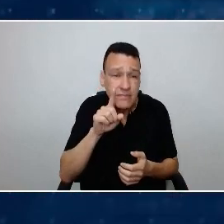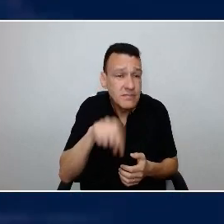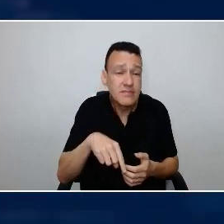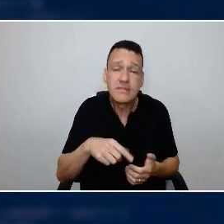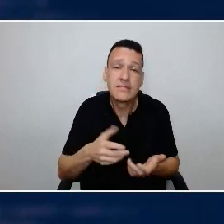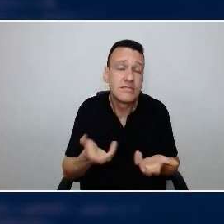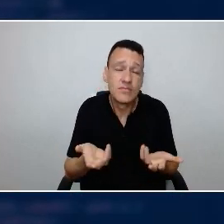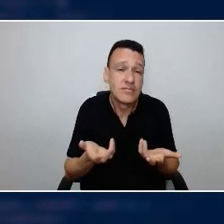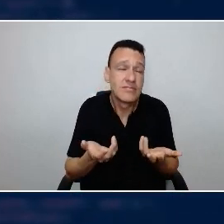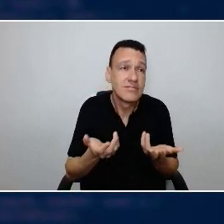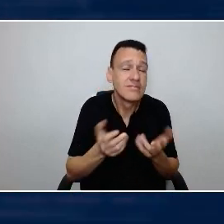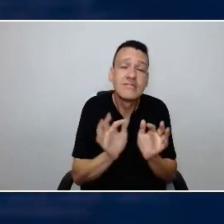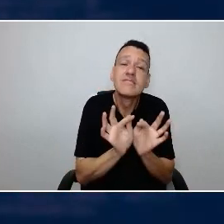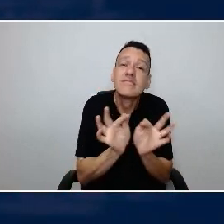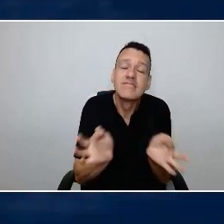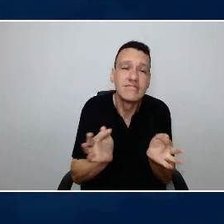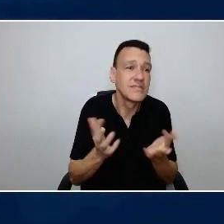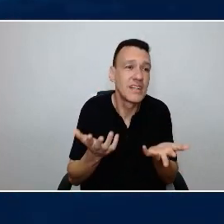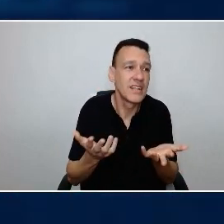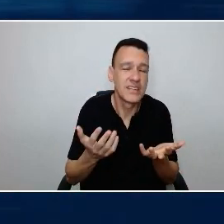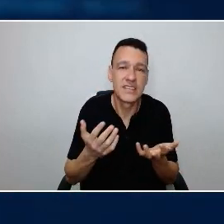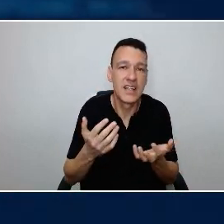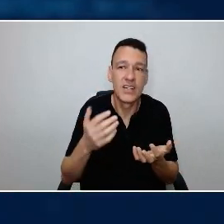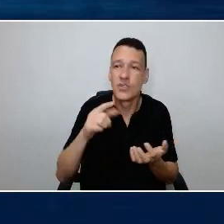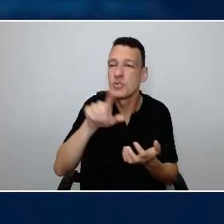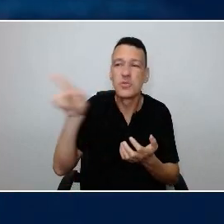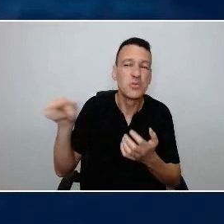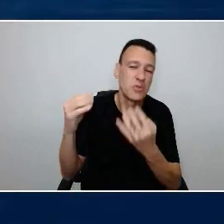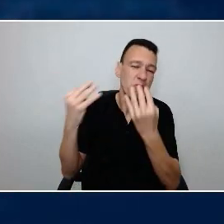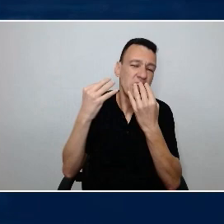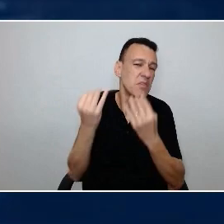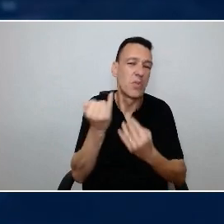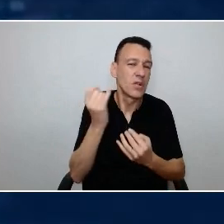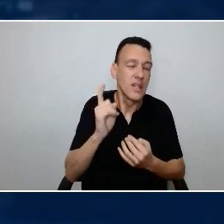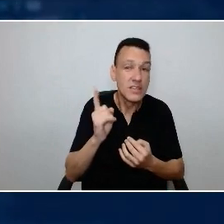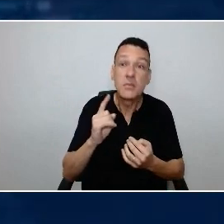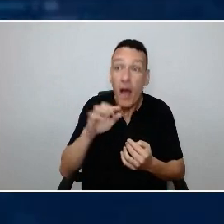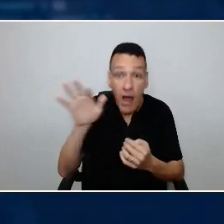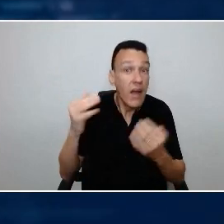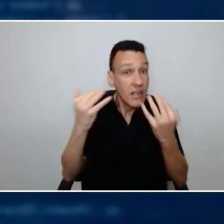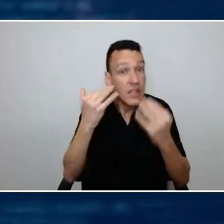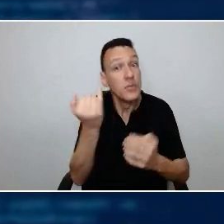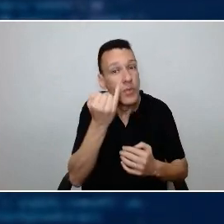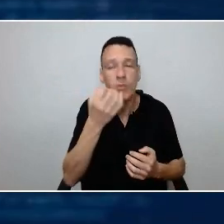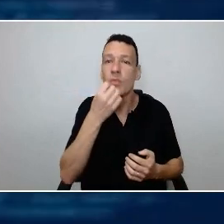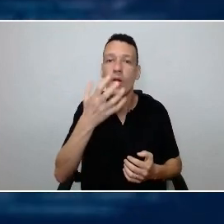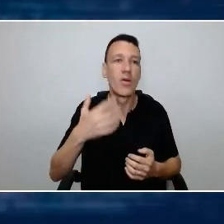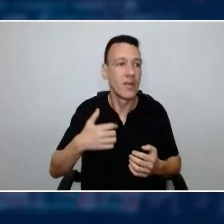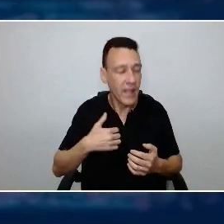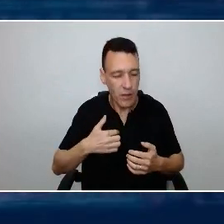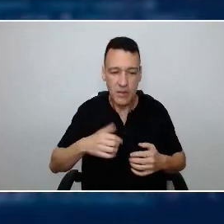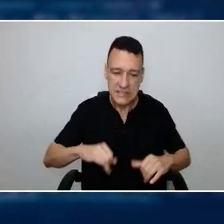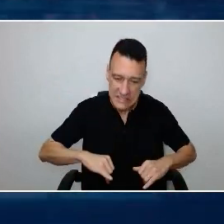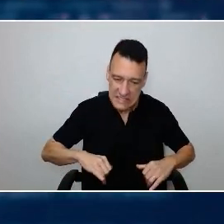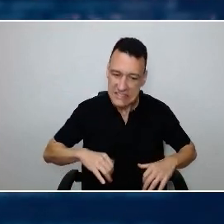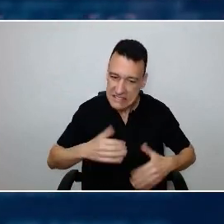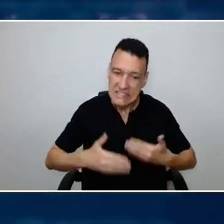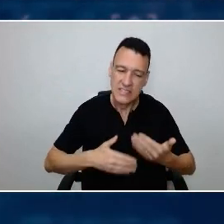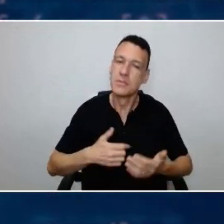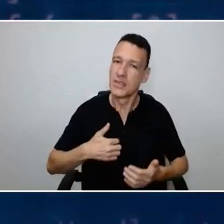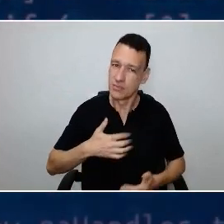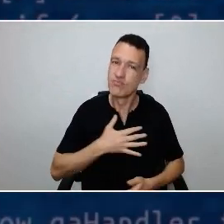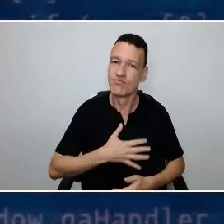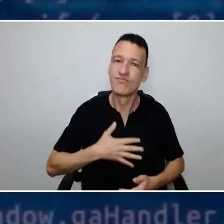reconhecimento para mim foi extremamente satisfatório e Valeu muito a pena tudo que eu passei gerando